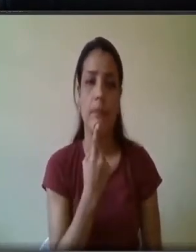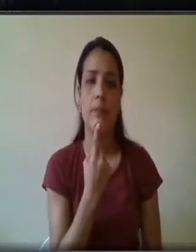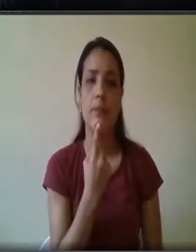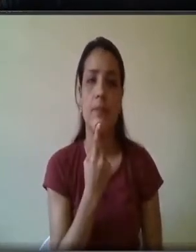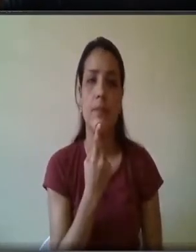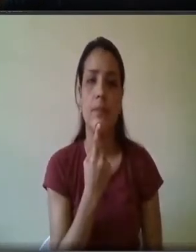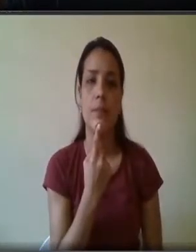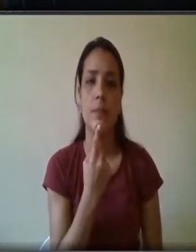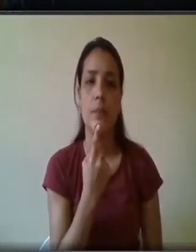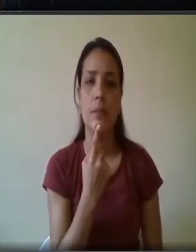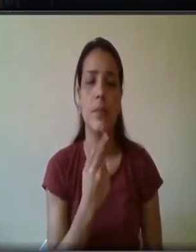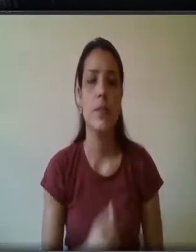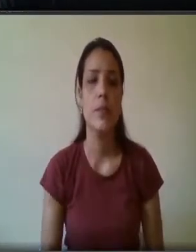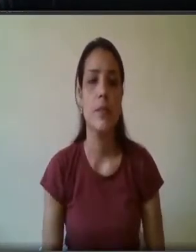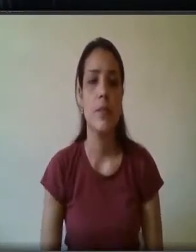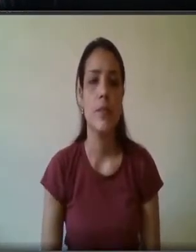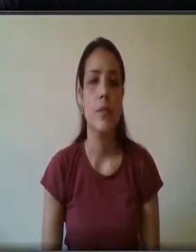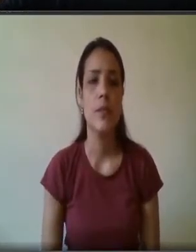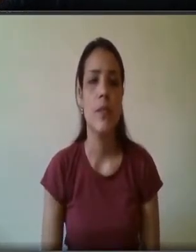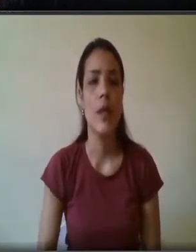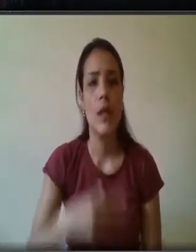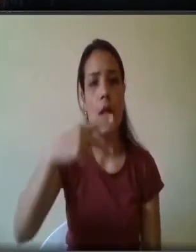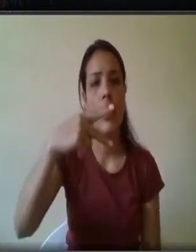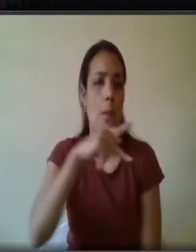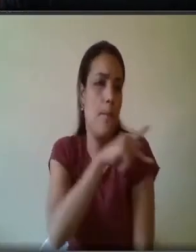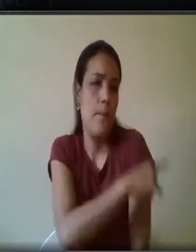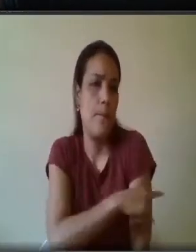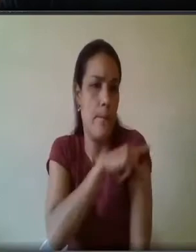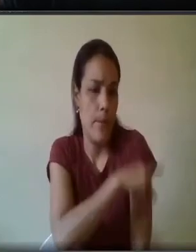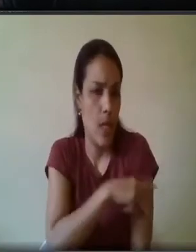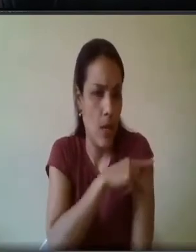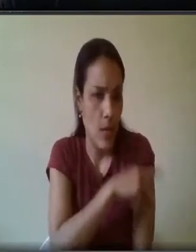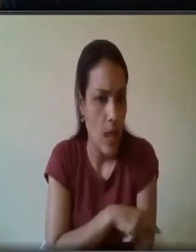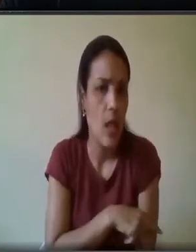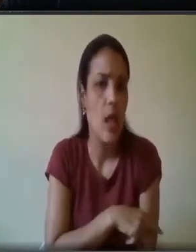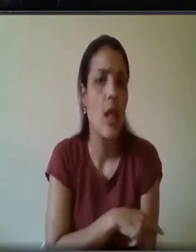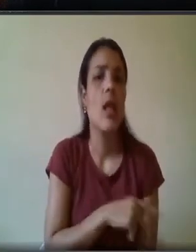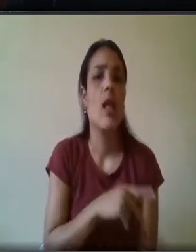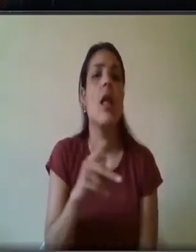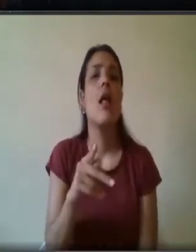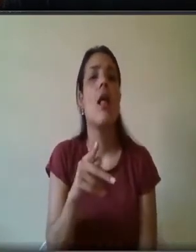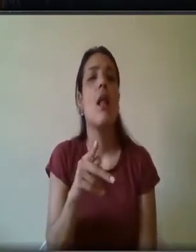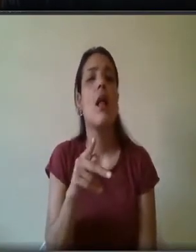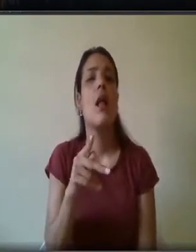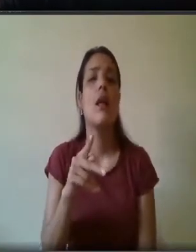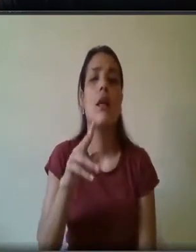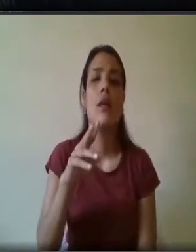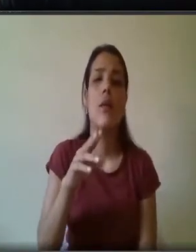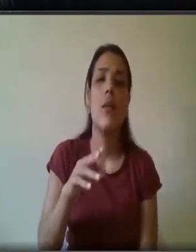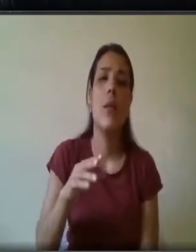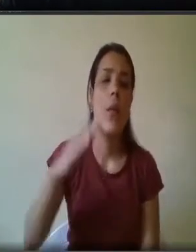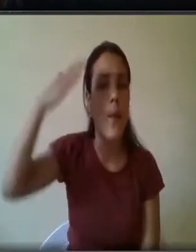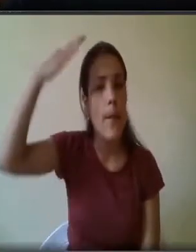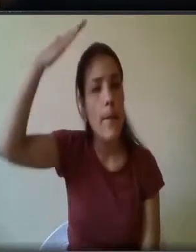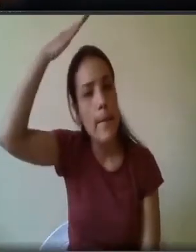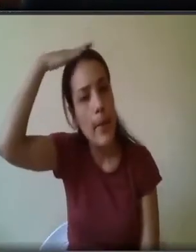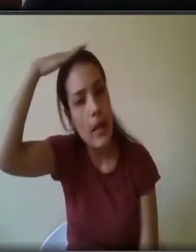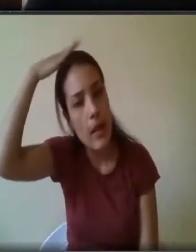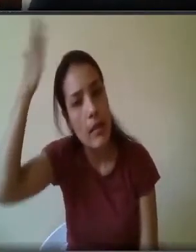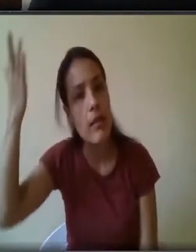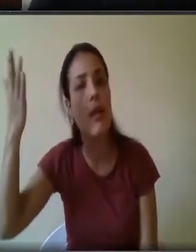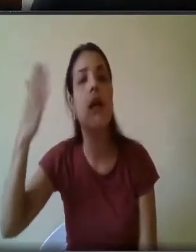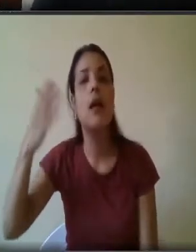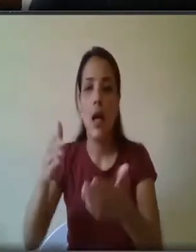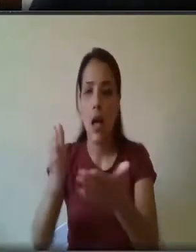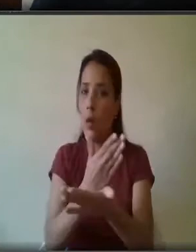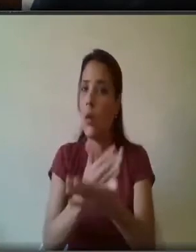Sítio 7 Cidades, no Piauí, sítio arqueológico de Vila Velha, no Paraná, são todos lugares em que você